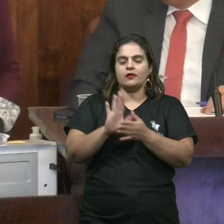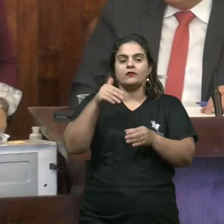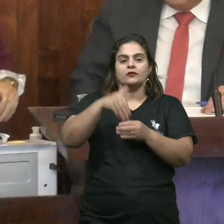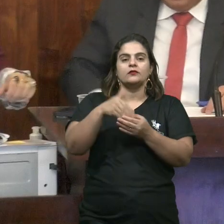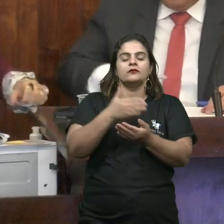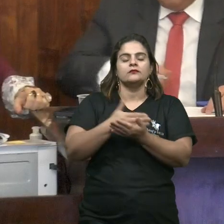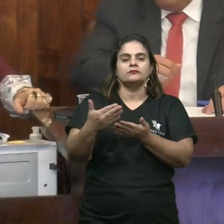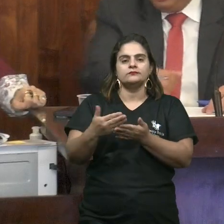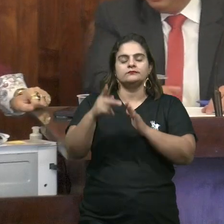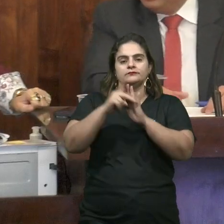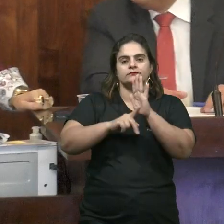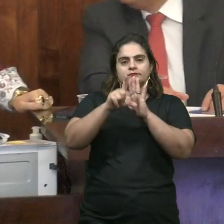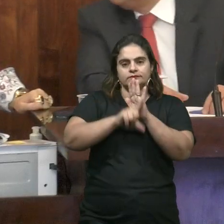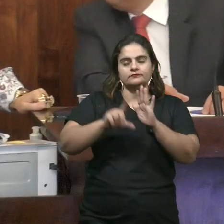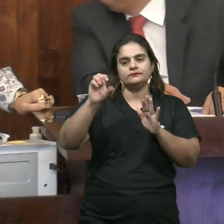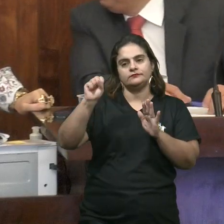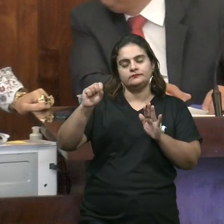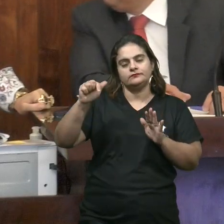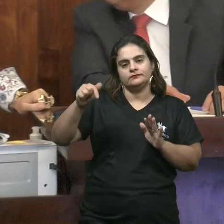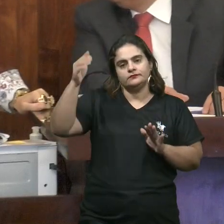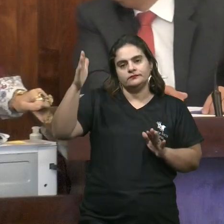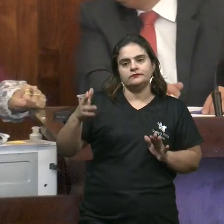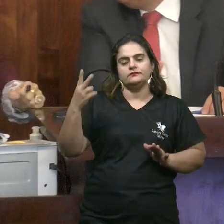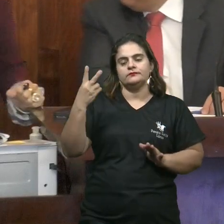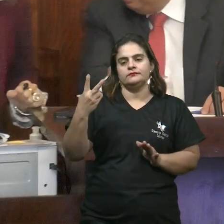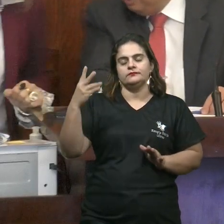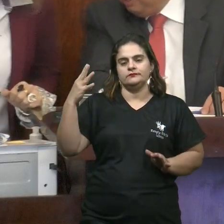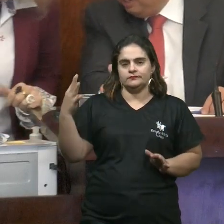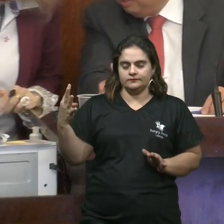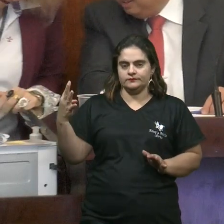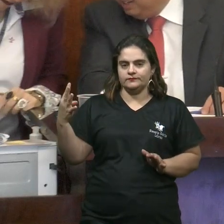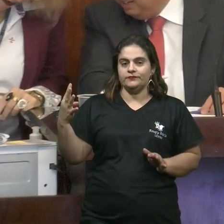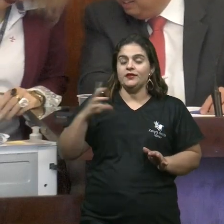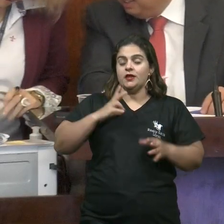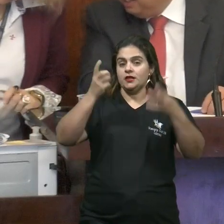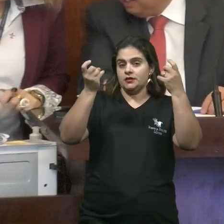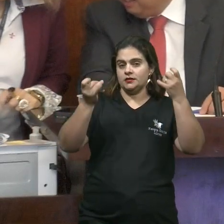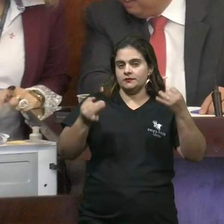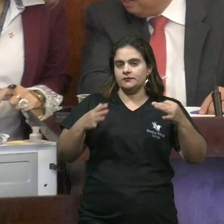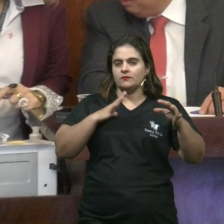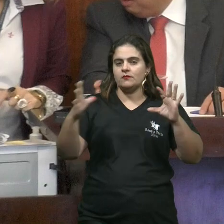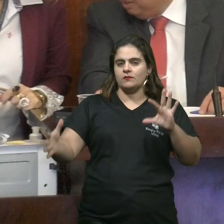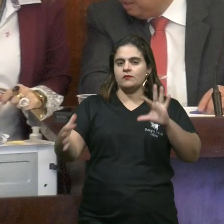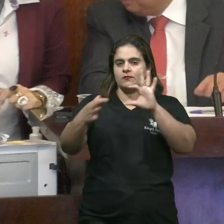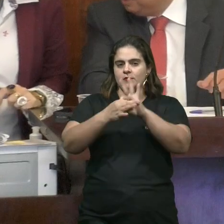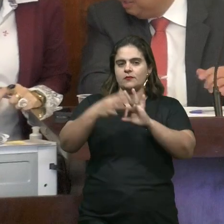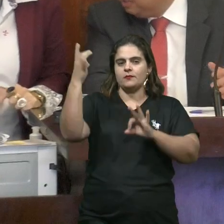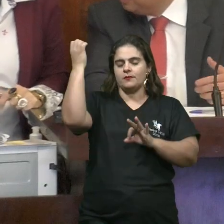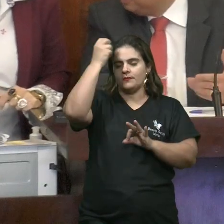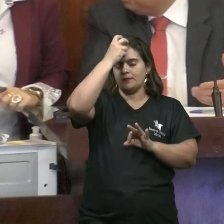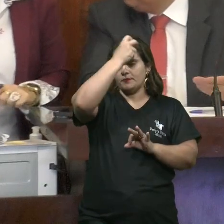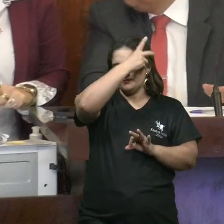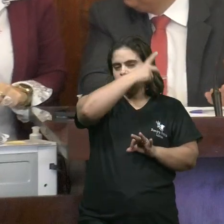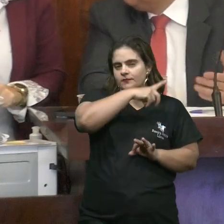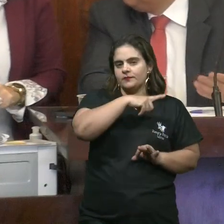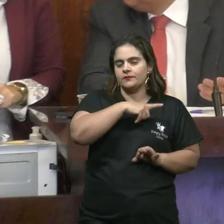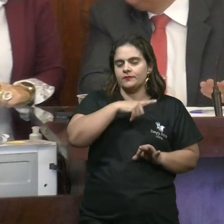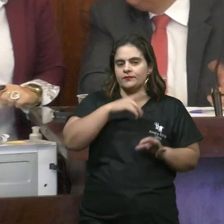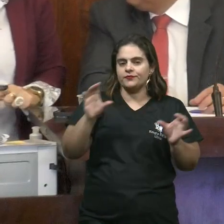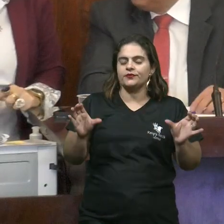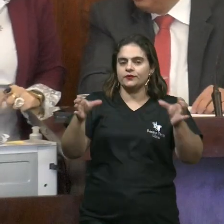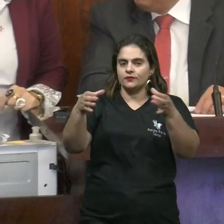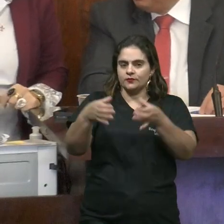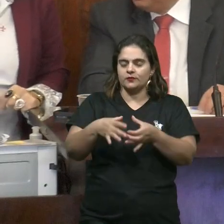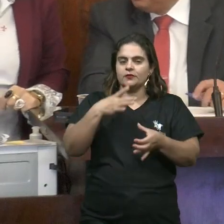em votação para o de lei 87-2024. O projeto de lei 87-2024 autoriza a Prefeitura Municipal de Marília a celebrar convênio com o grupo